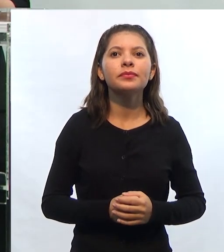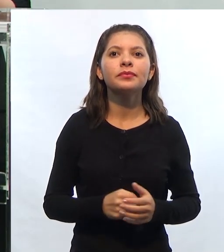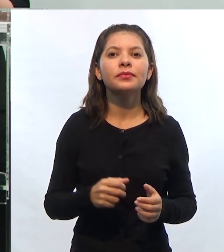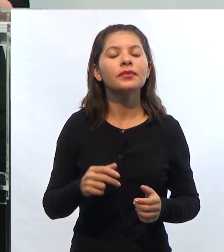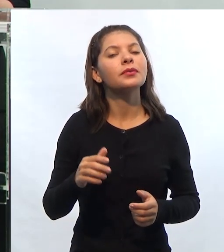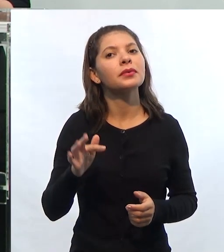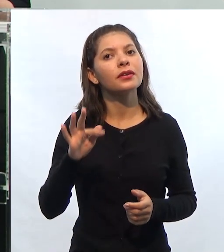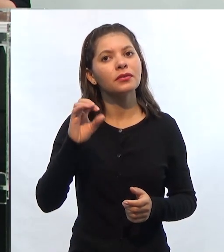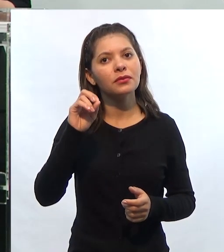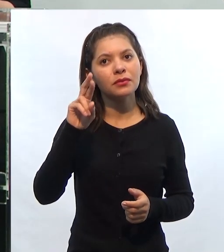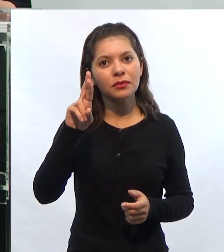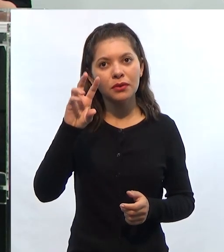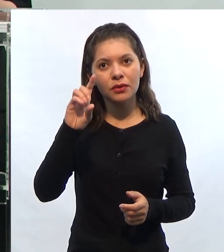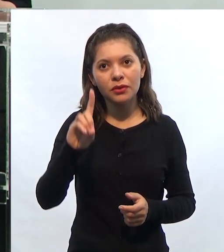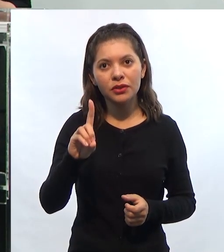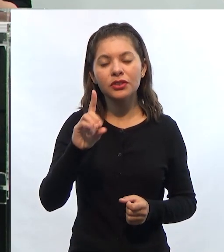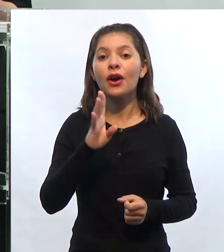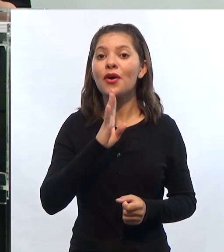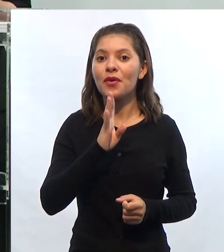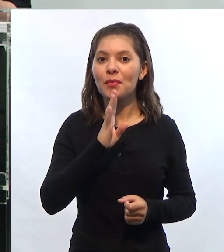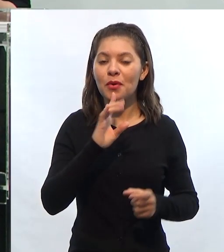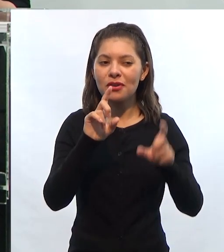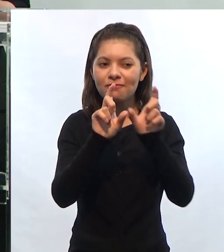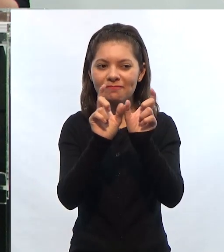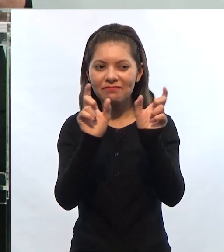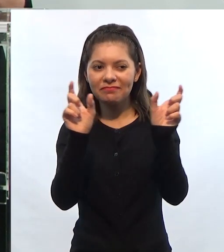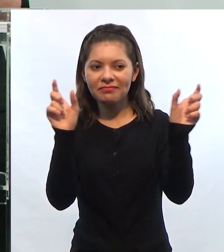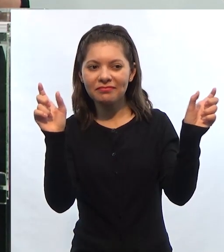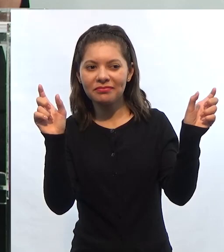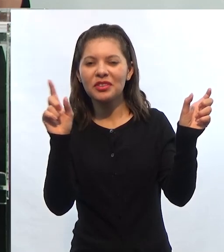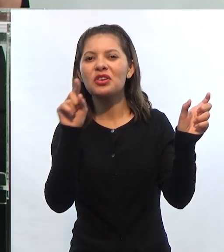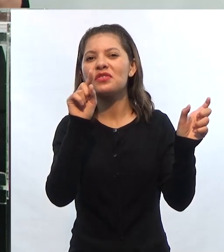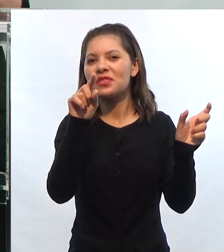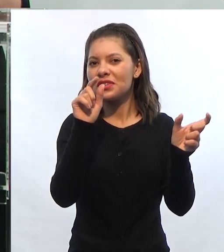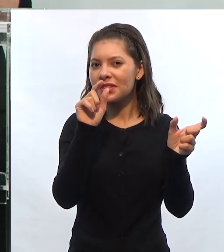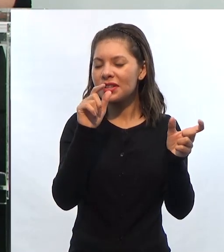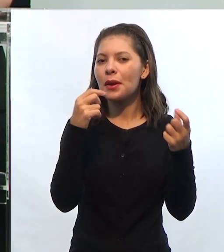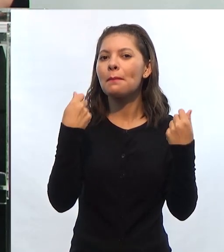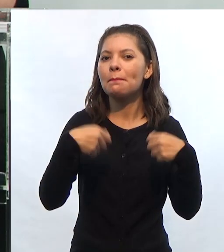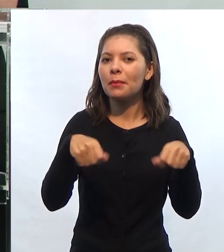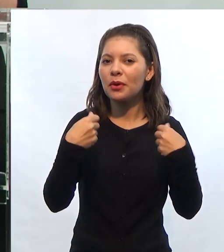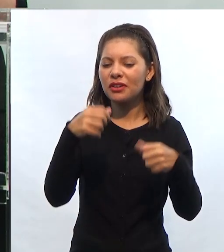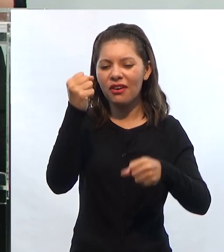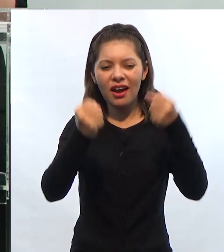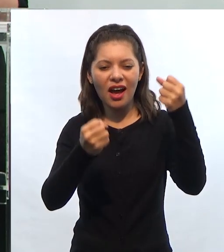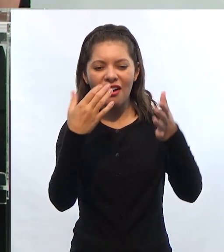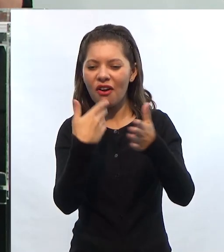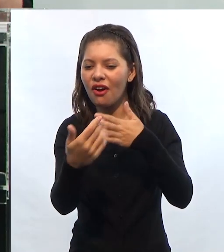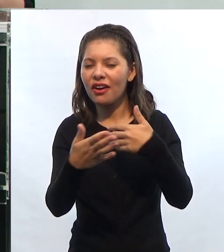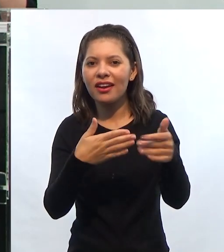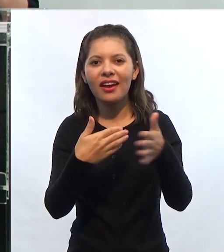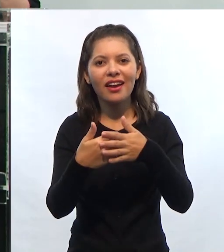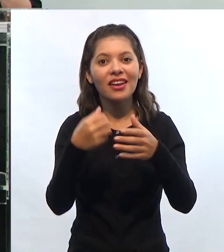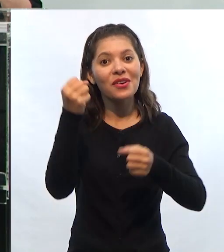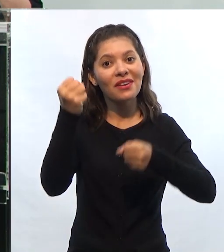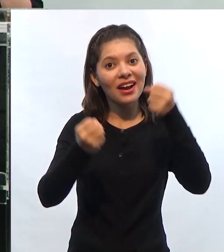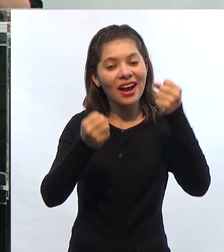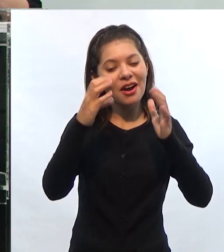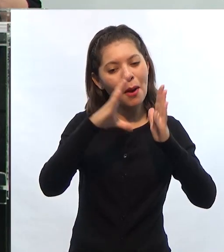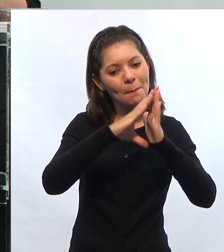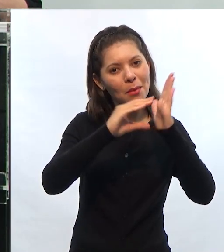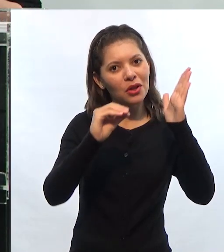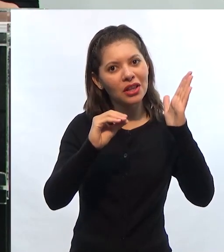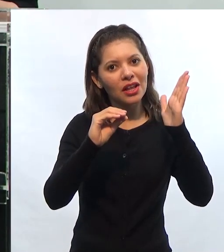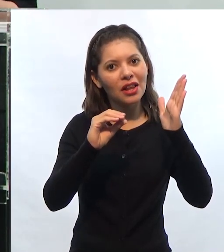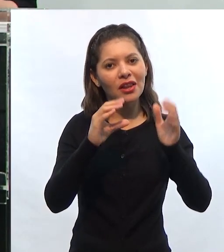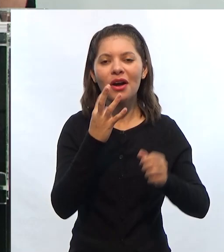Ford, ele tem uma frase muito famosa na qual ele dizia assim: você pode ter o carro que você quiser, desde que seja esse modelo e na